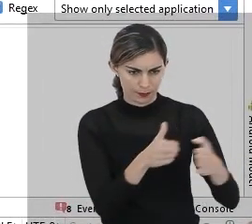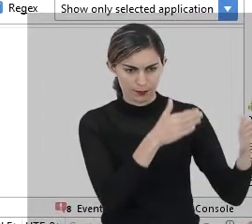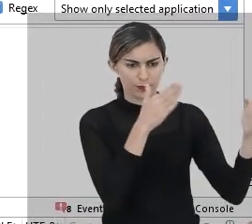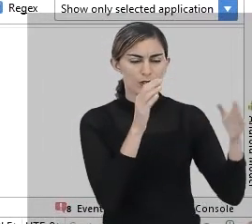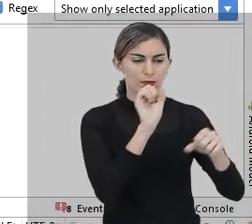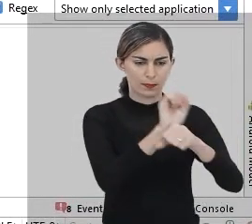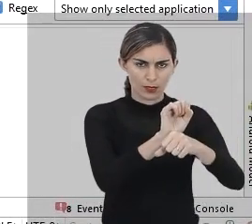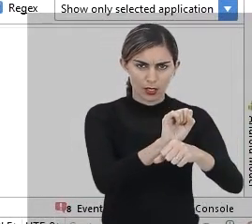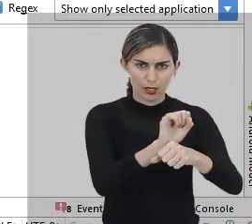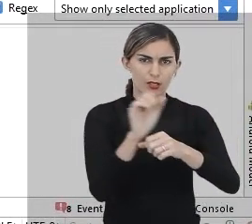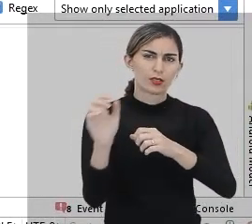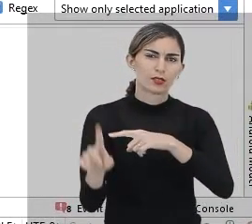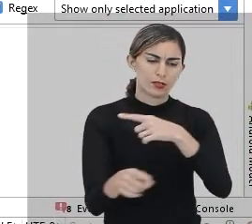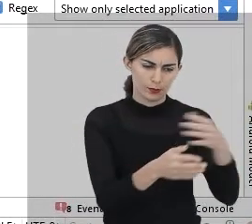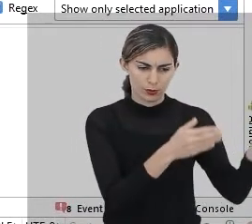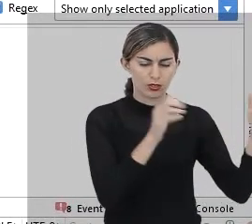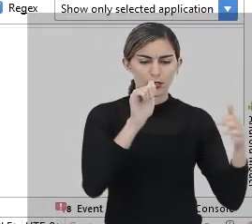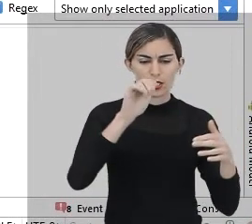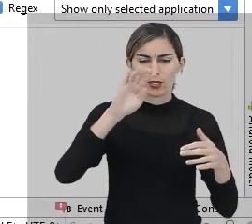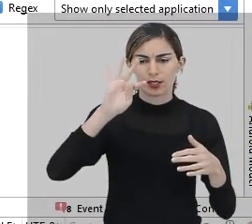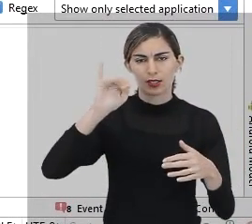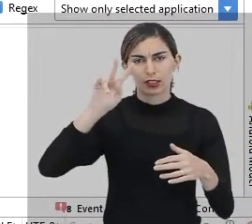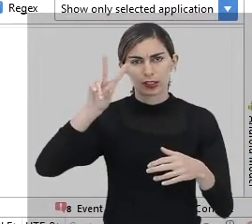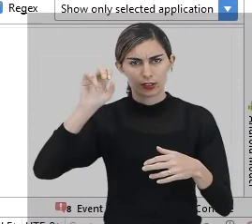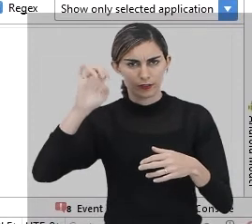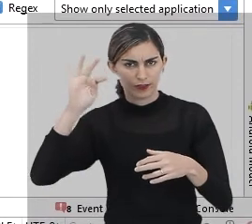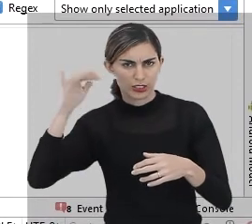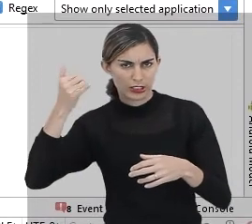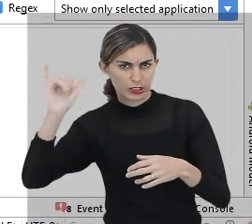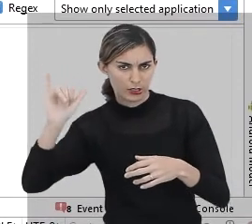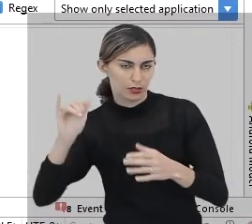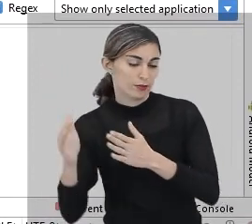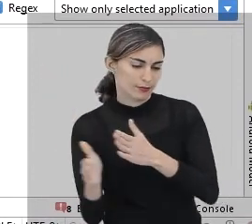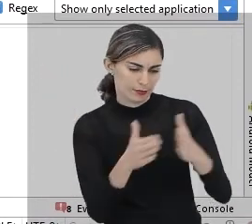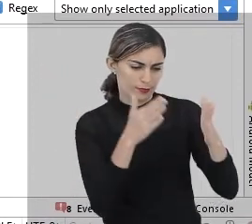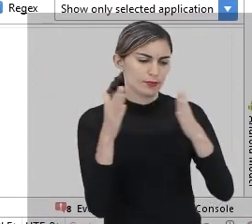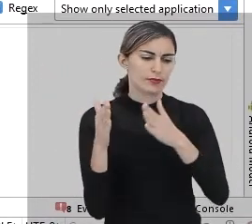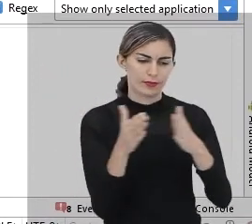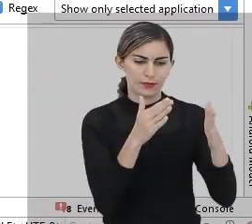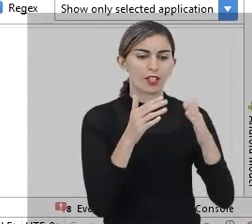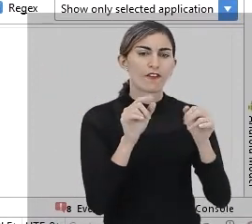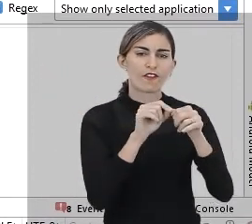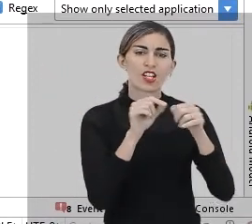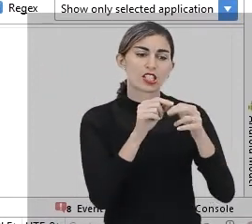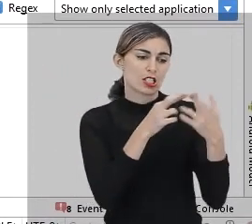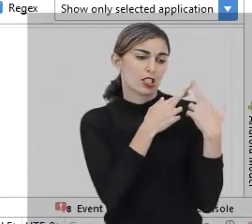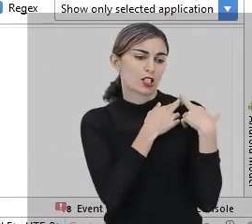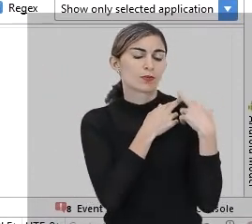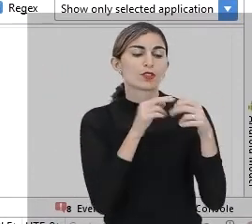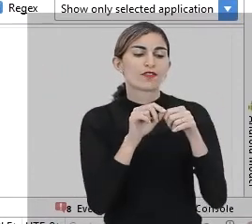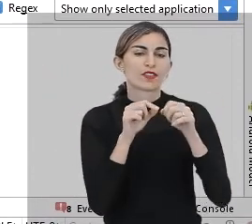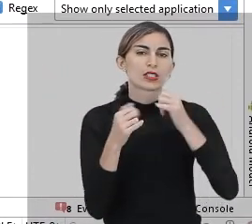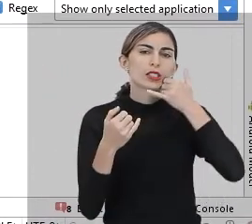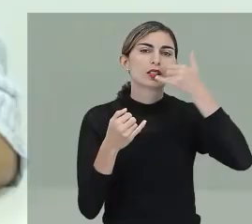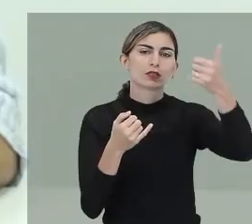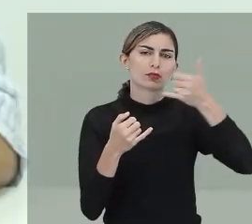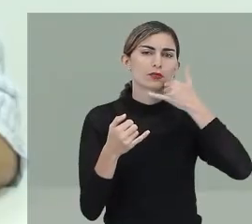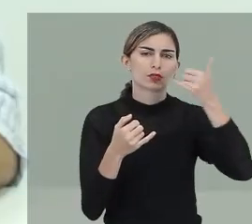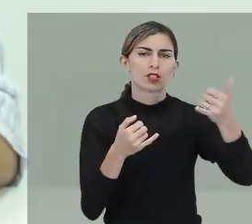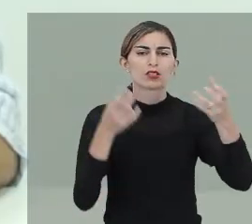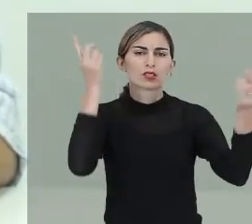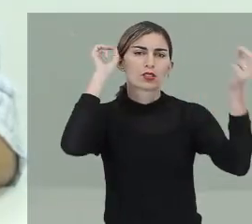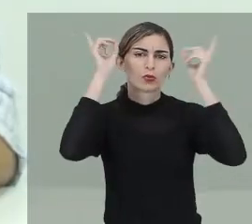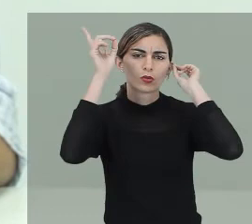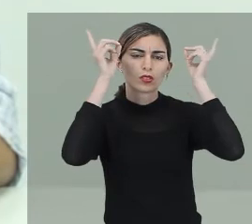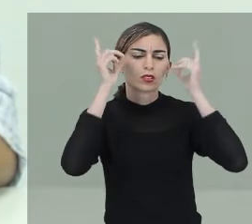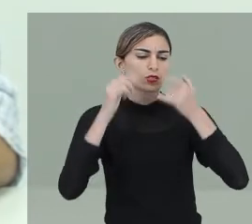vai dar um Start Activity passando o intent, que a ação do intent, a intenção do intent é fazer a ligação. Então como é que a gente faz para abrir o nosso Android Manifest